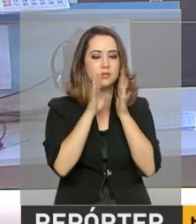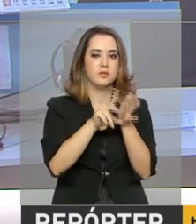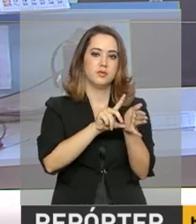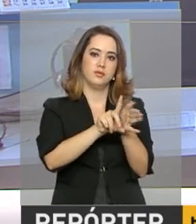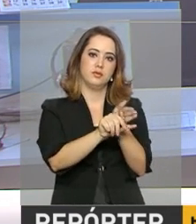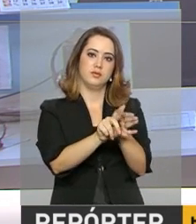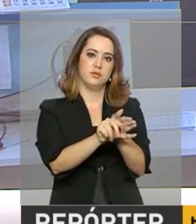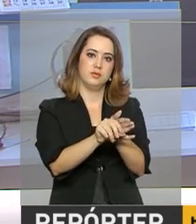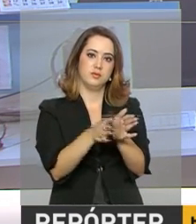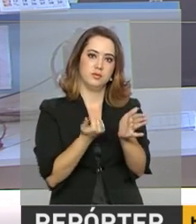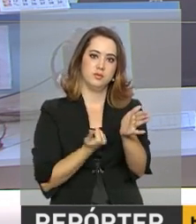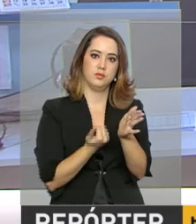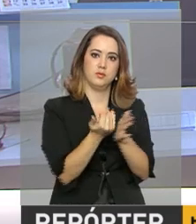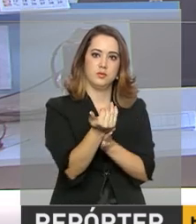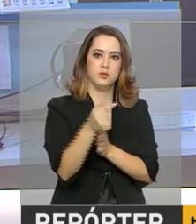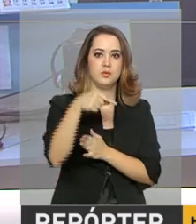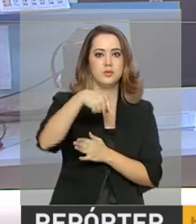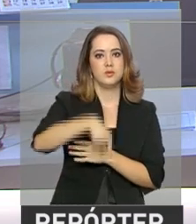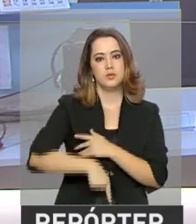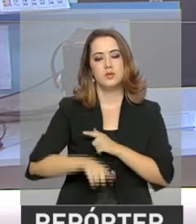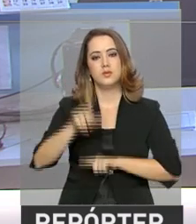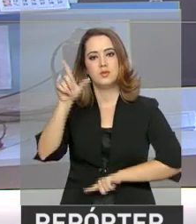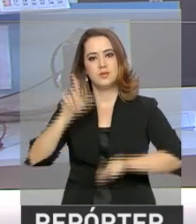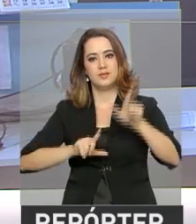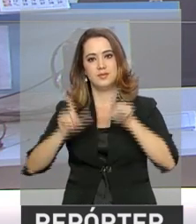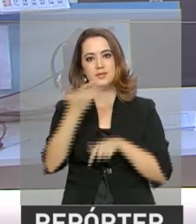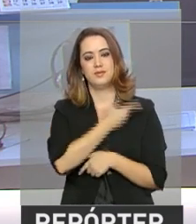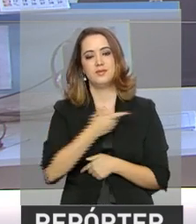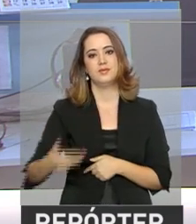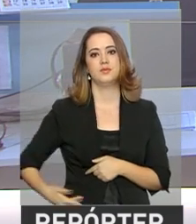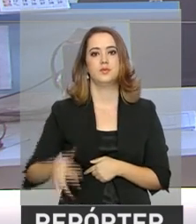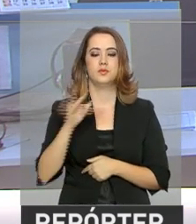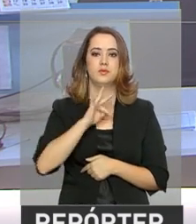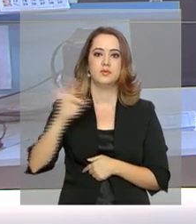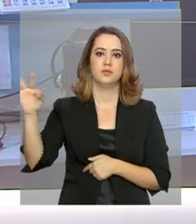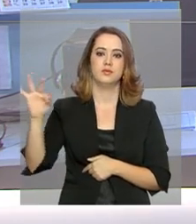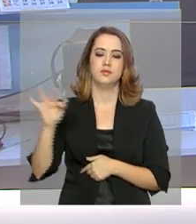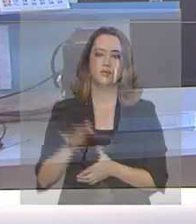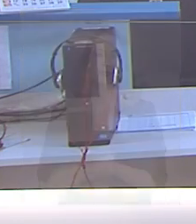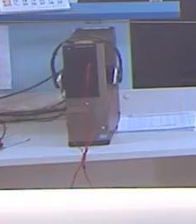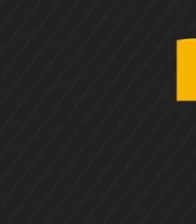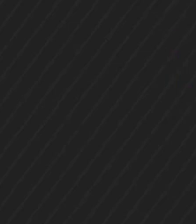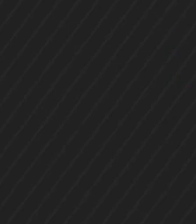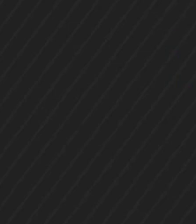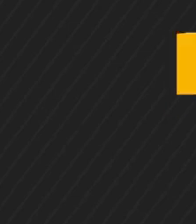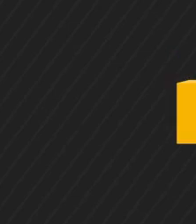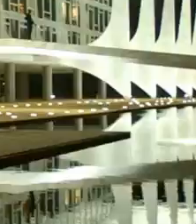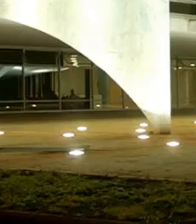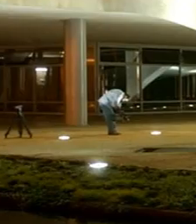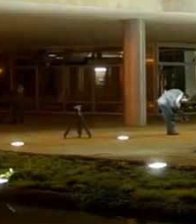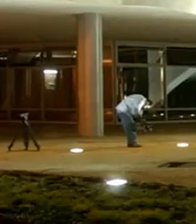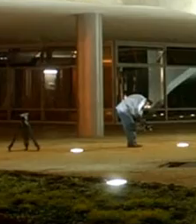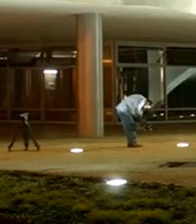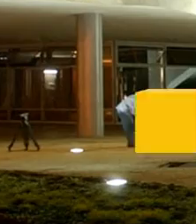as novidades em nossas redes sociais. Continue com a gente na NBR, a TV do Governo Federal.